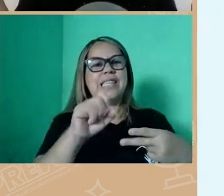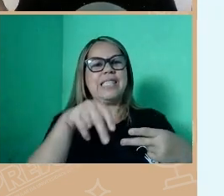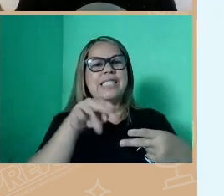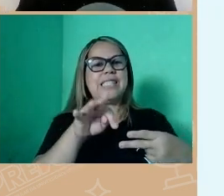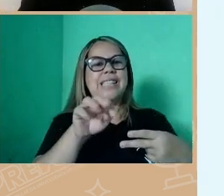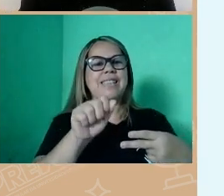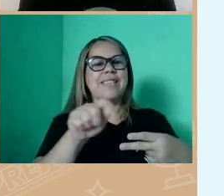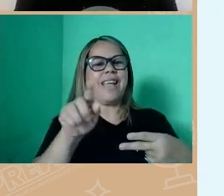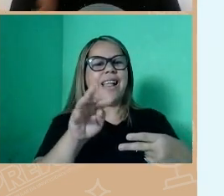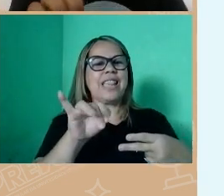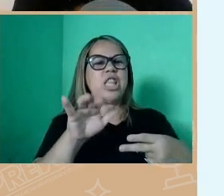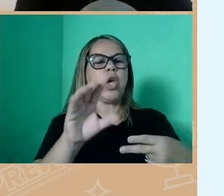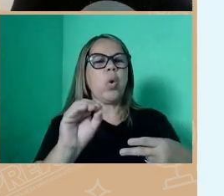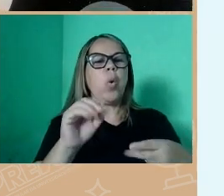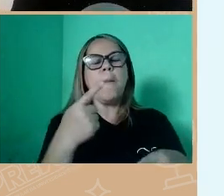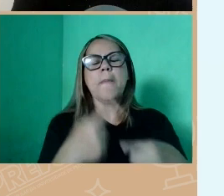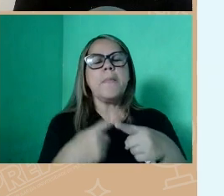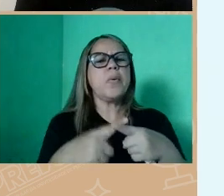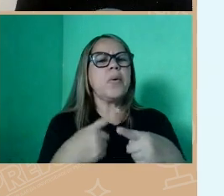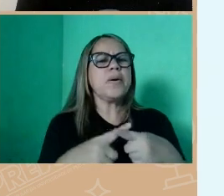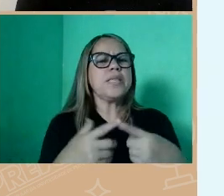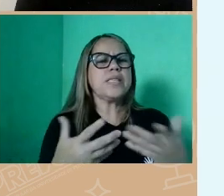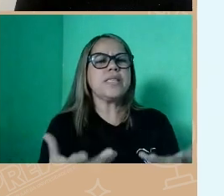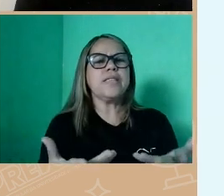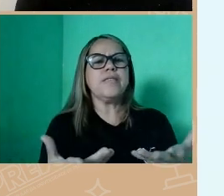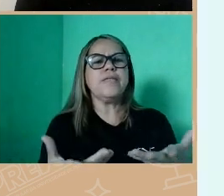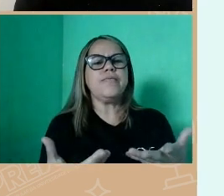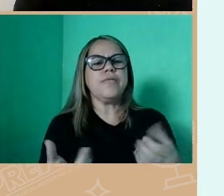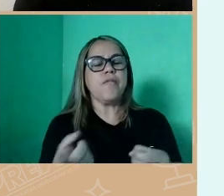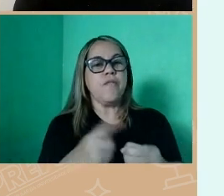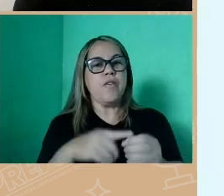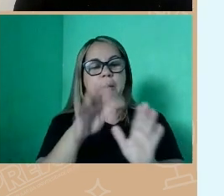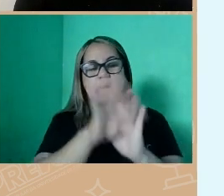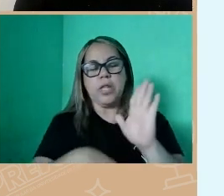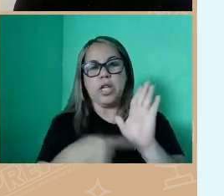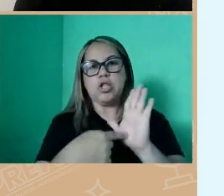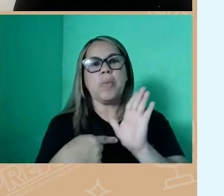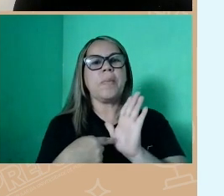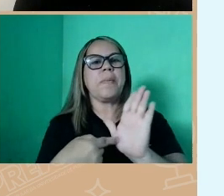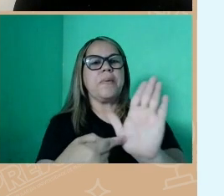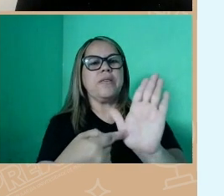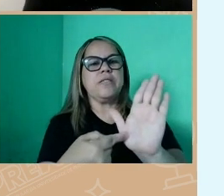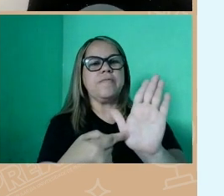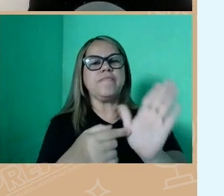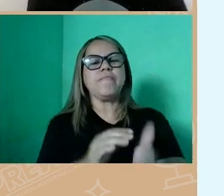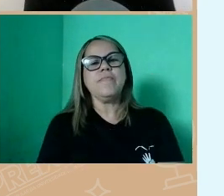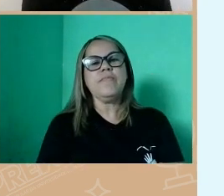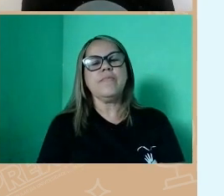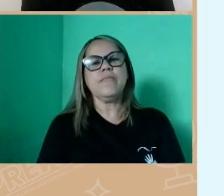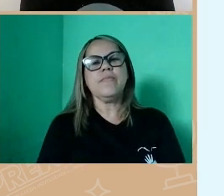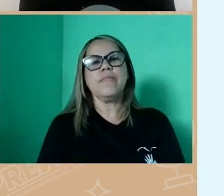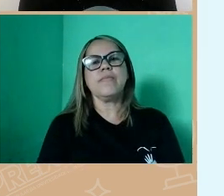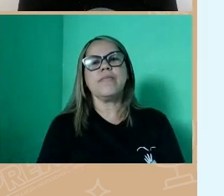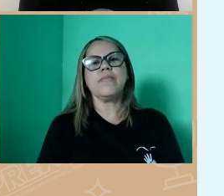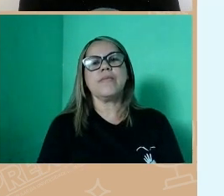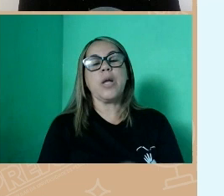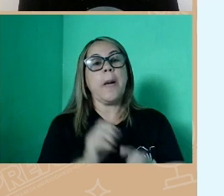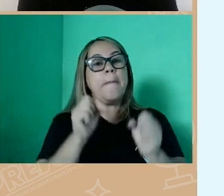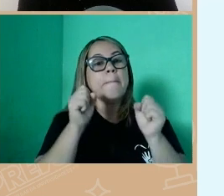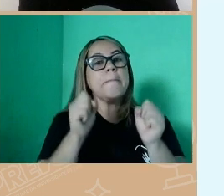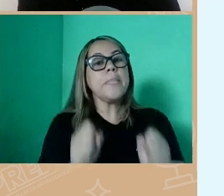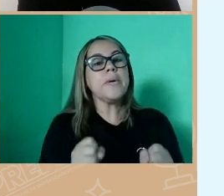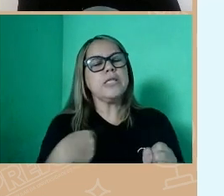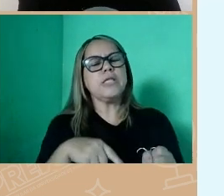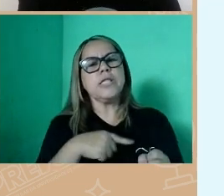É, porque, vou voltar aqui para o texto para mostrar para vocês, podemos encontrar